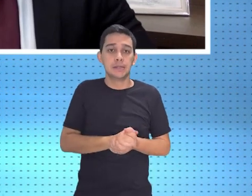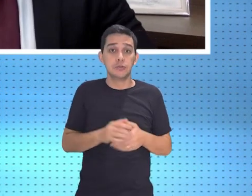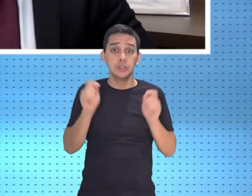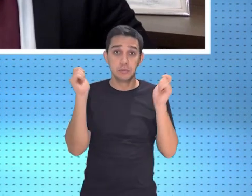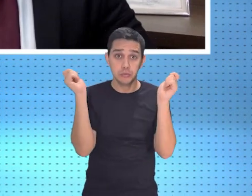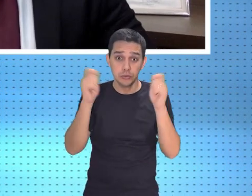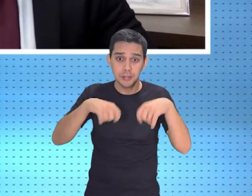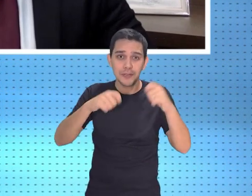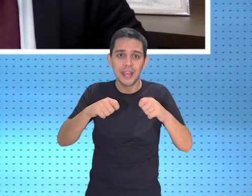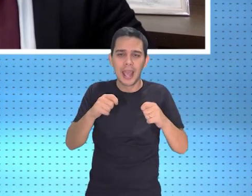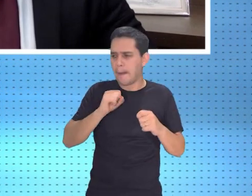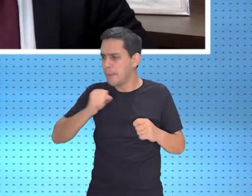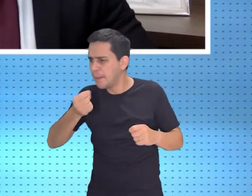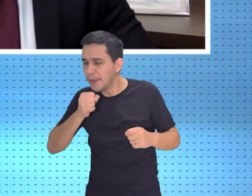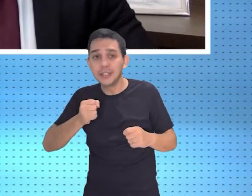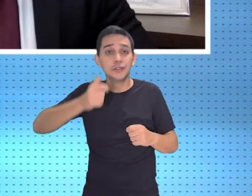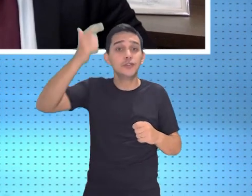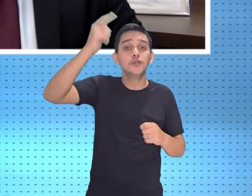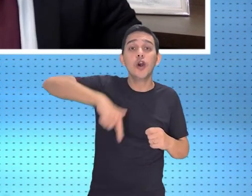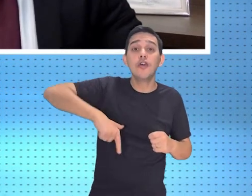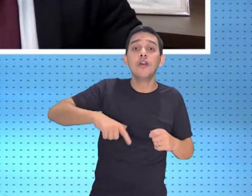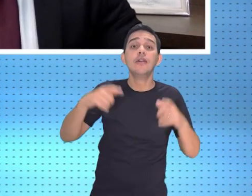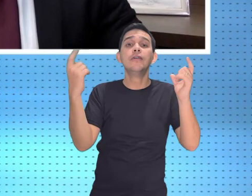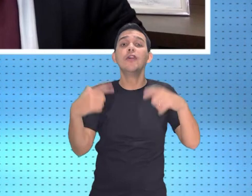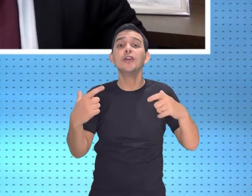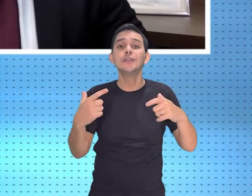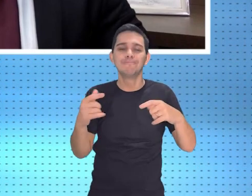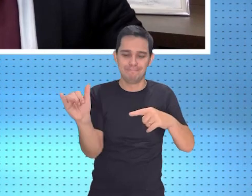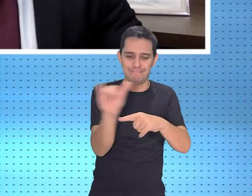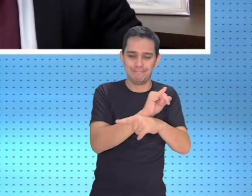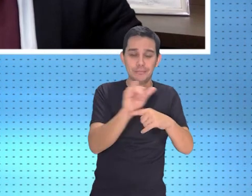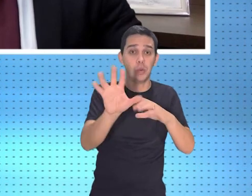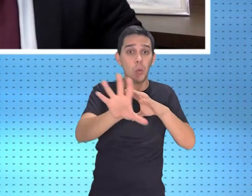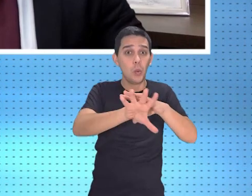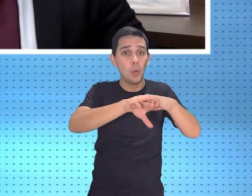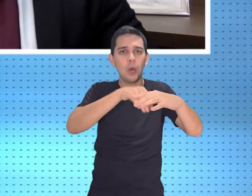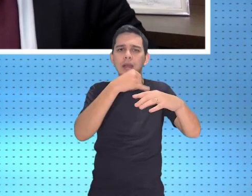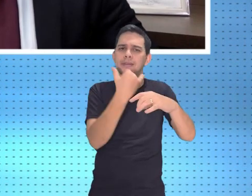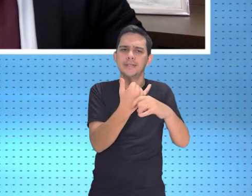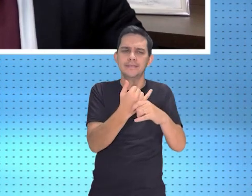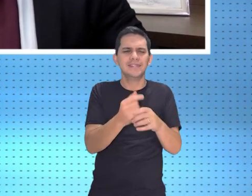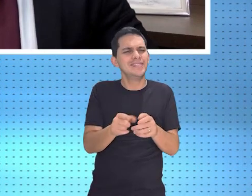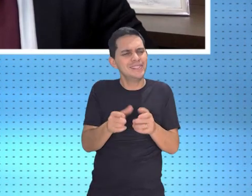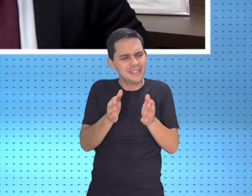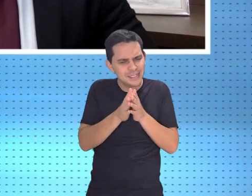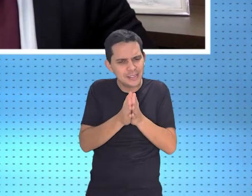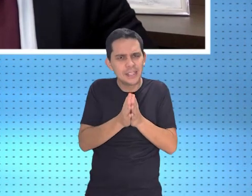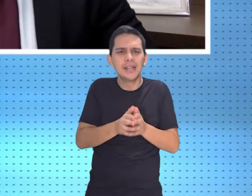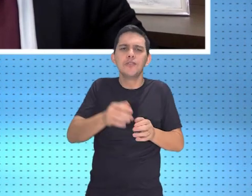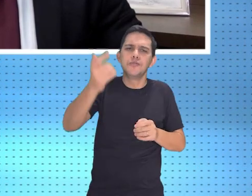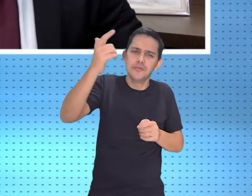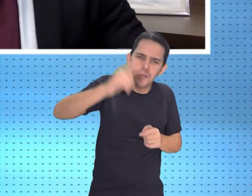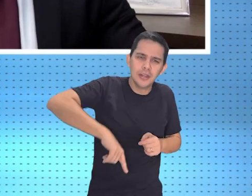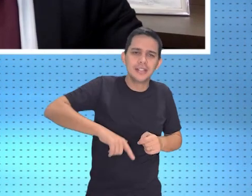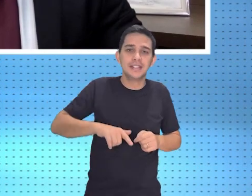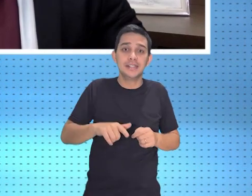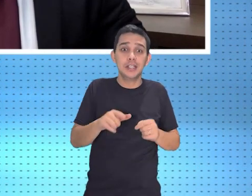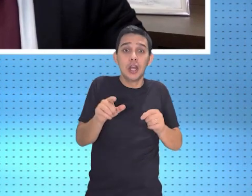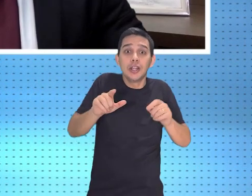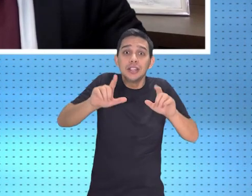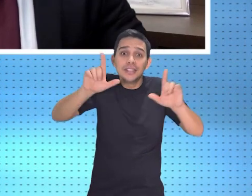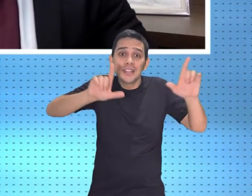físico. Você pode acompanhar também essa entrevista pelo canal do TRT no YouTube. E também não deixe de acompanhar